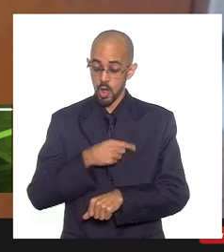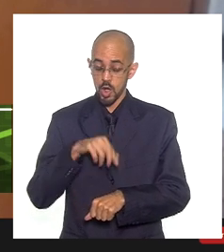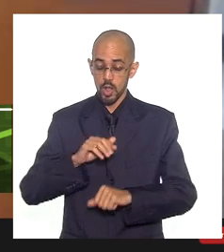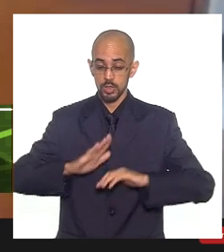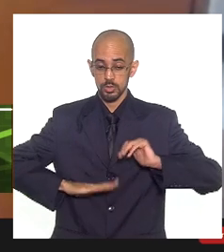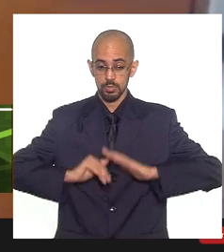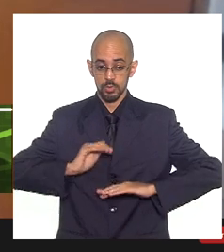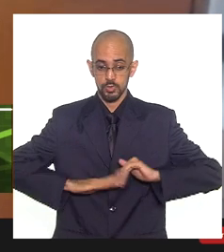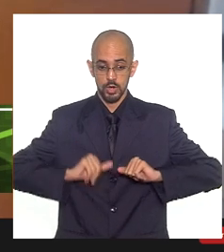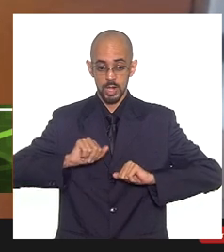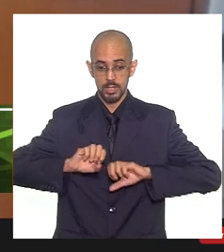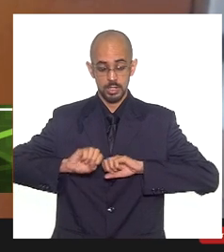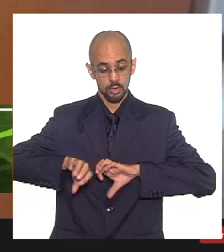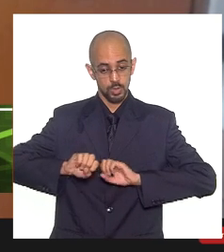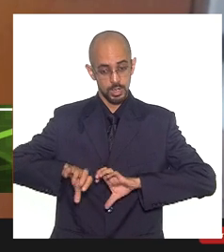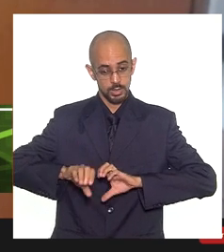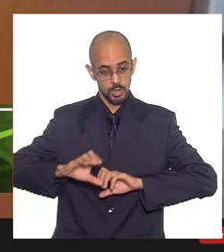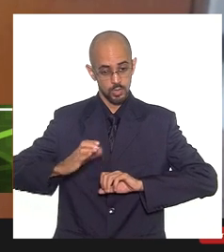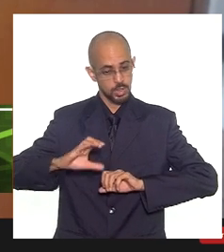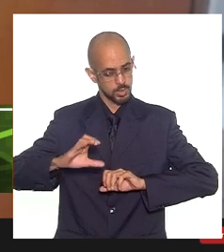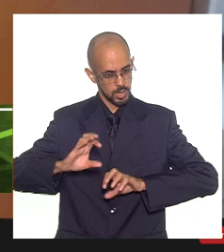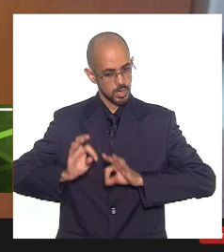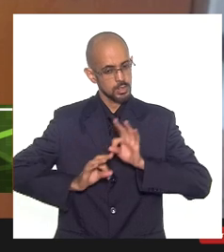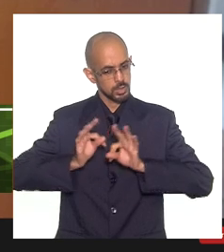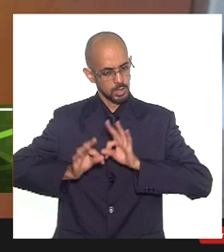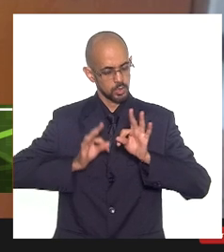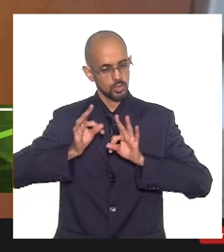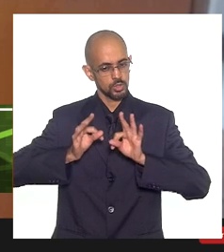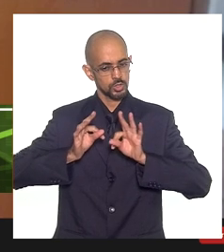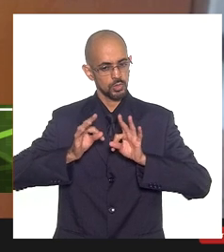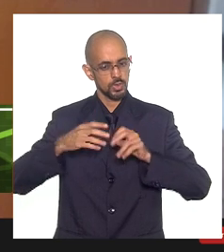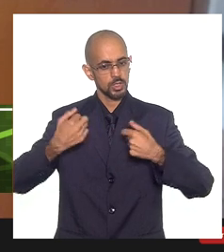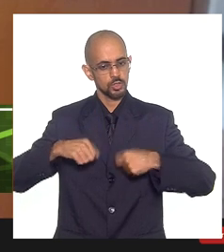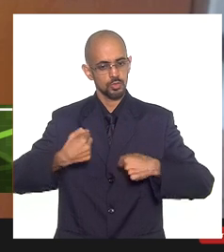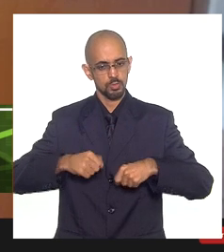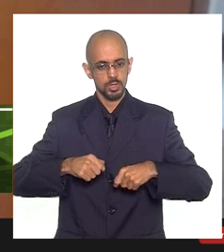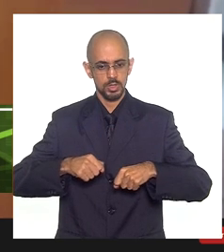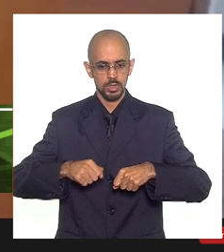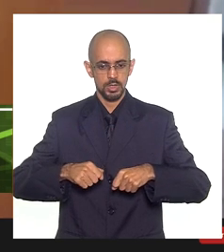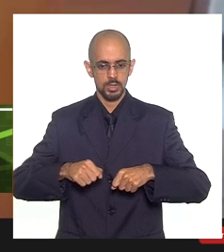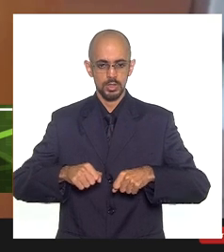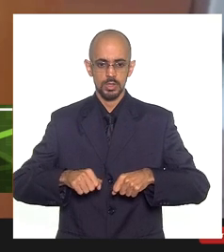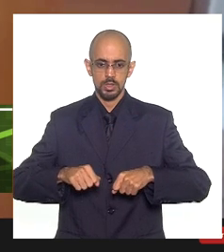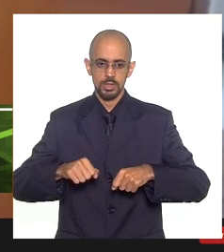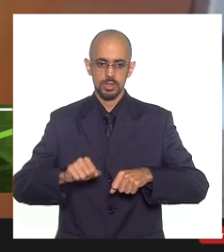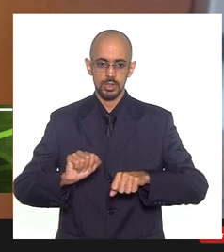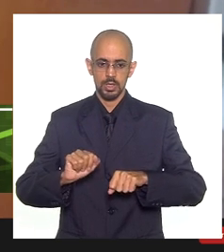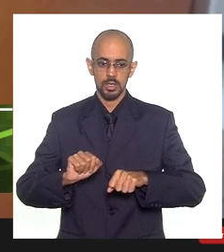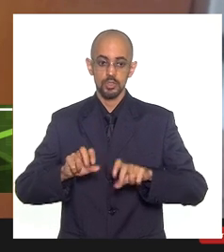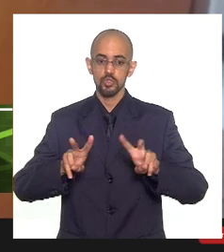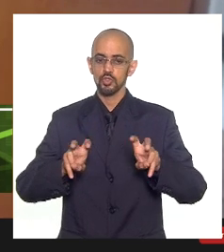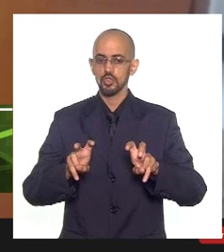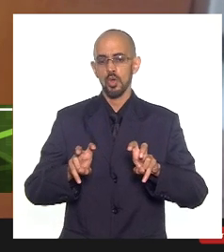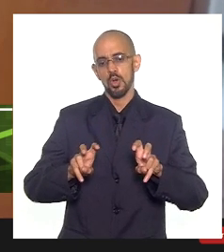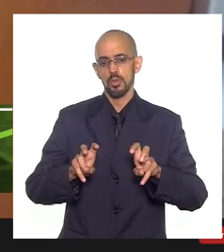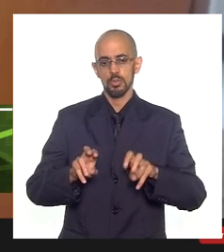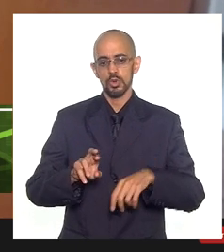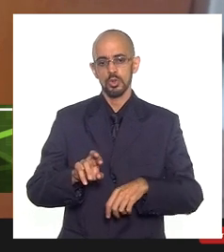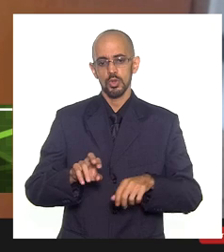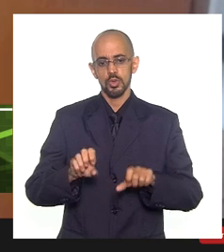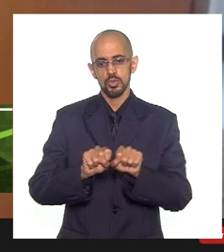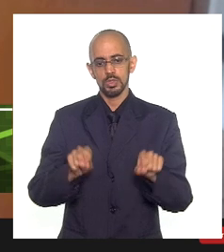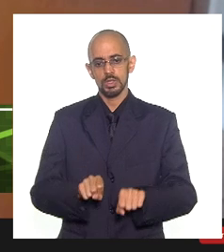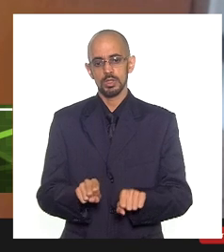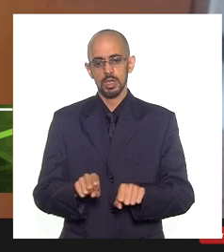inovação temos que ter em relação a renovação do regime de recuperação fiscal esse é um ponto